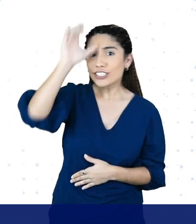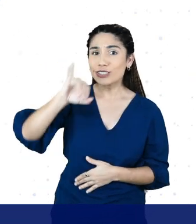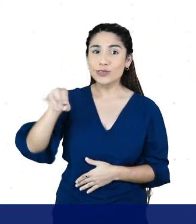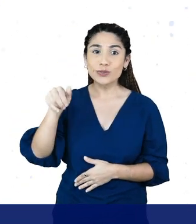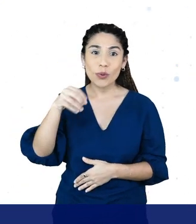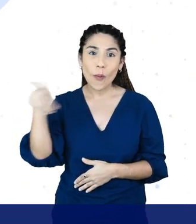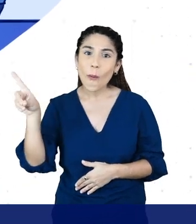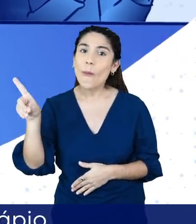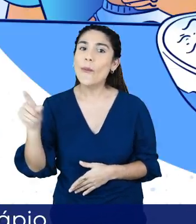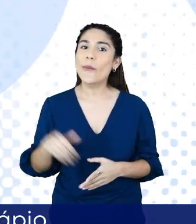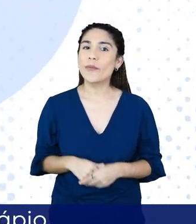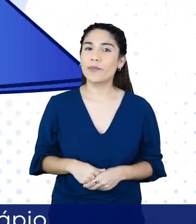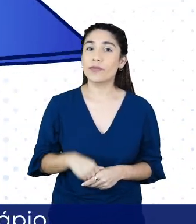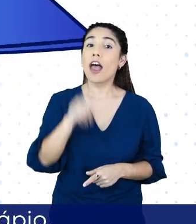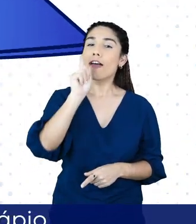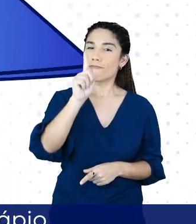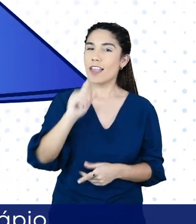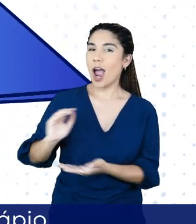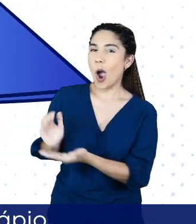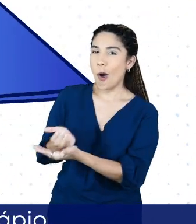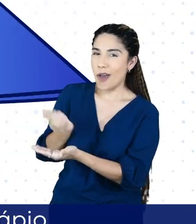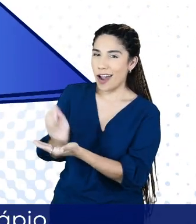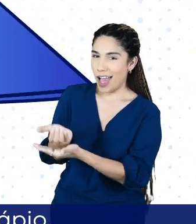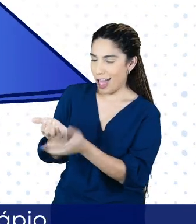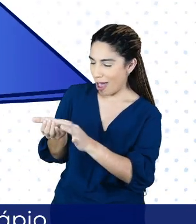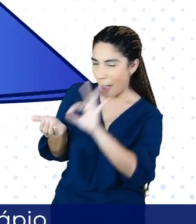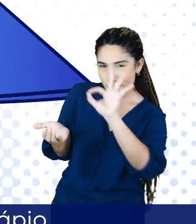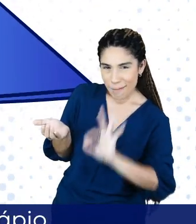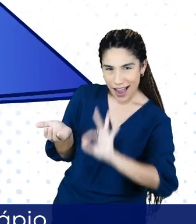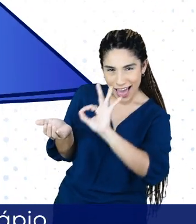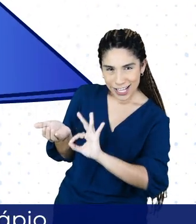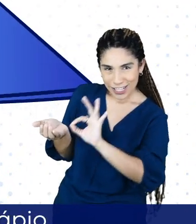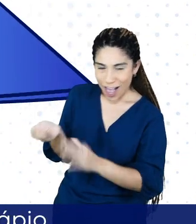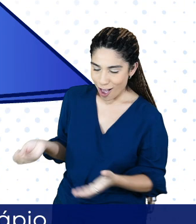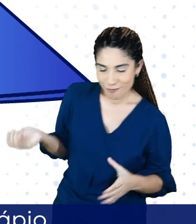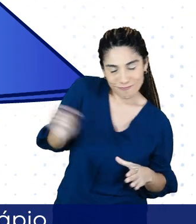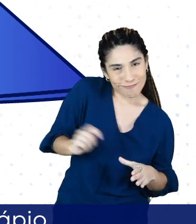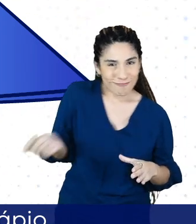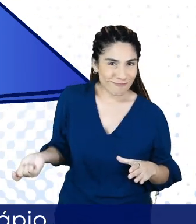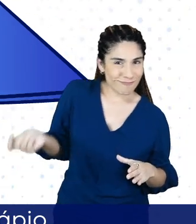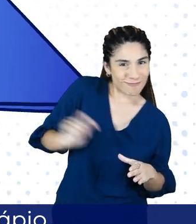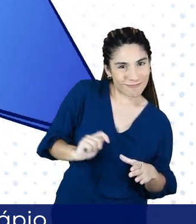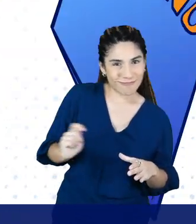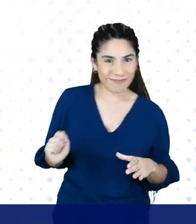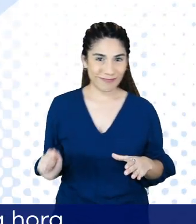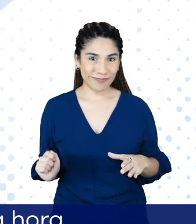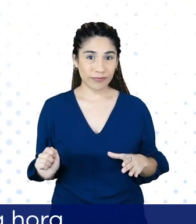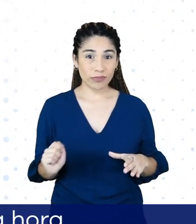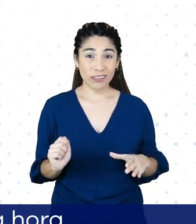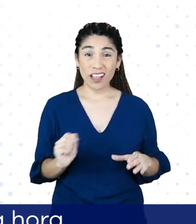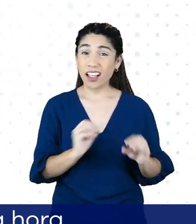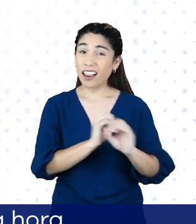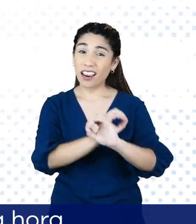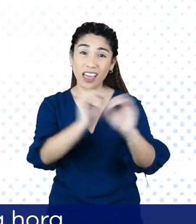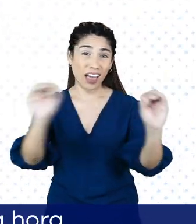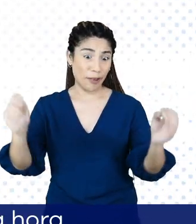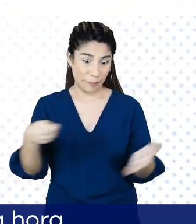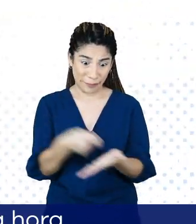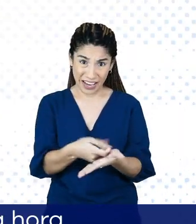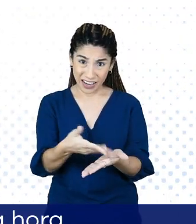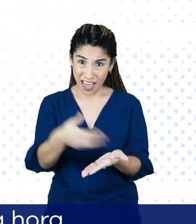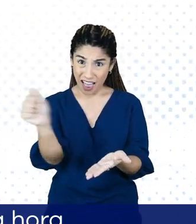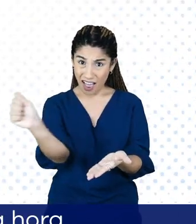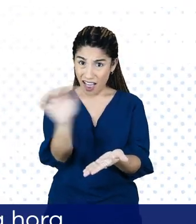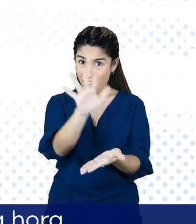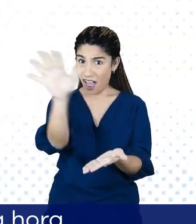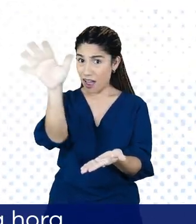faz na mesa. Em seguida, adicione as 2 colheres de planejamento de cardápio. Ninguém merece ainda ter